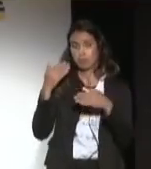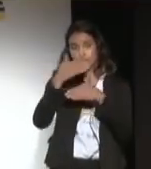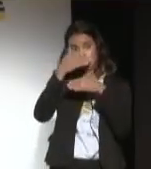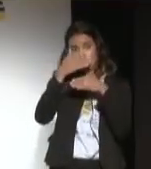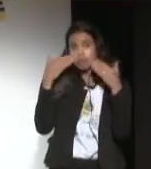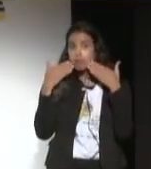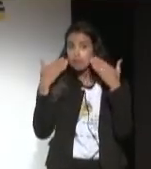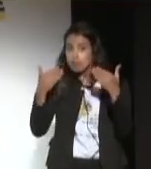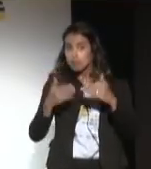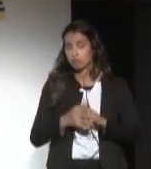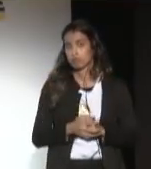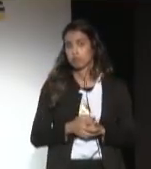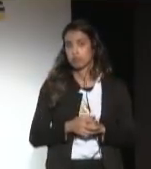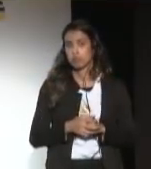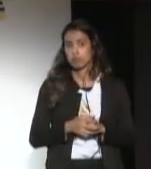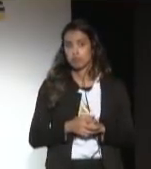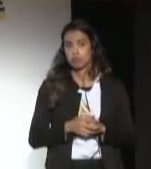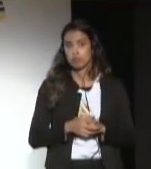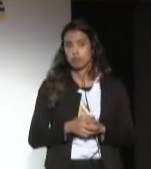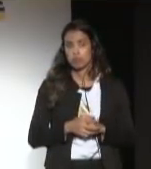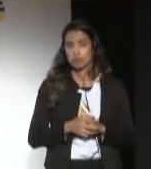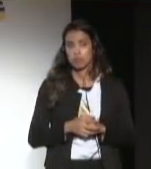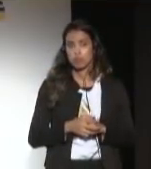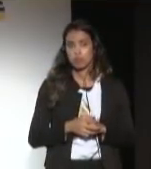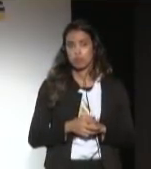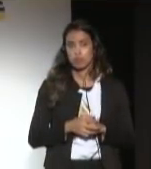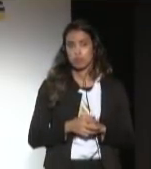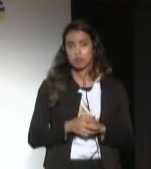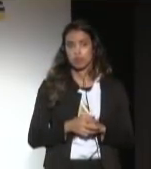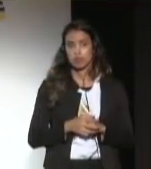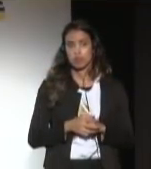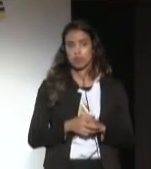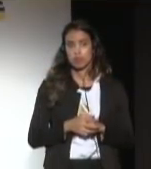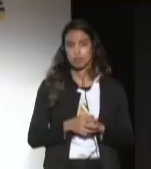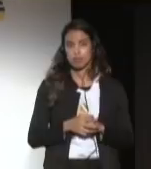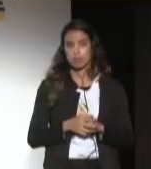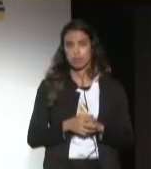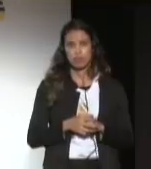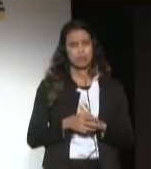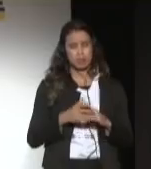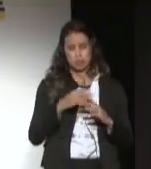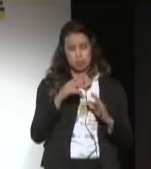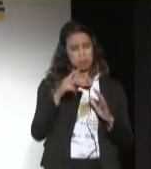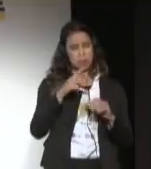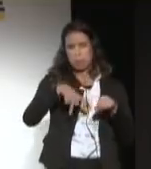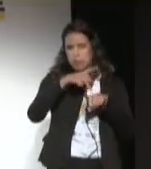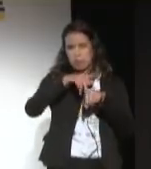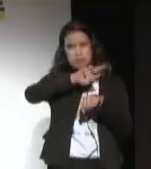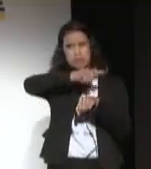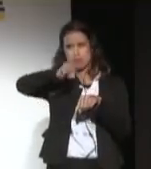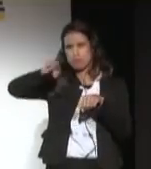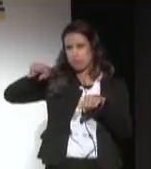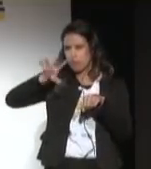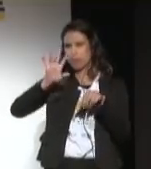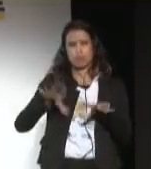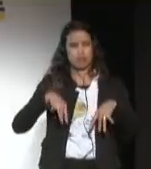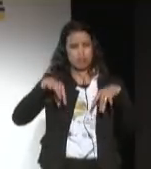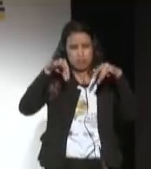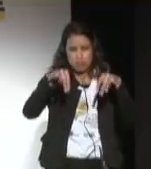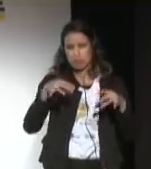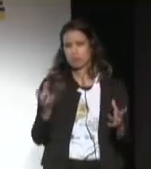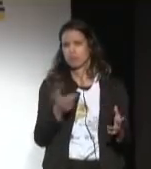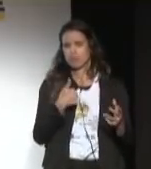Educators, ou Educadores Empoderados. Reúne estudos de vários países: Austrália, China,